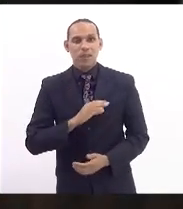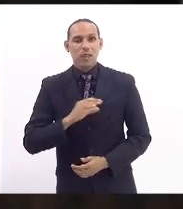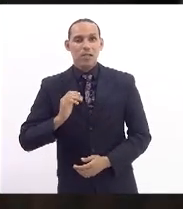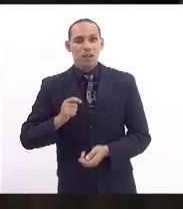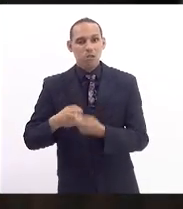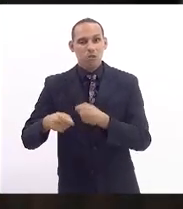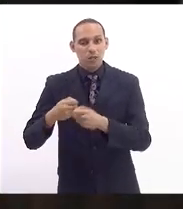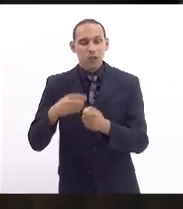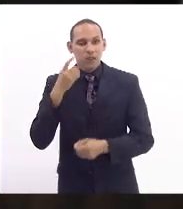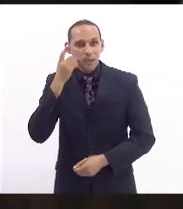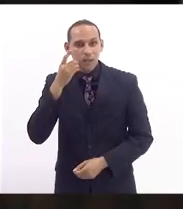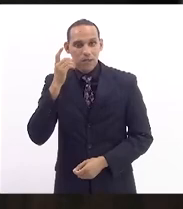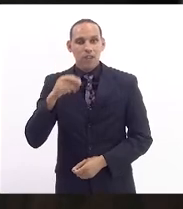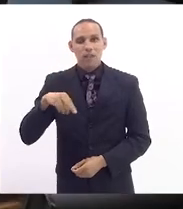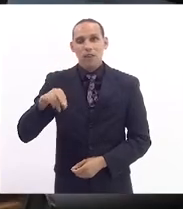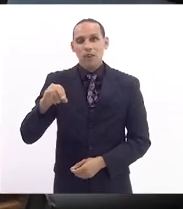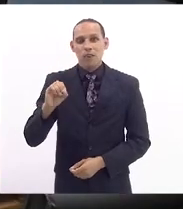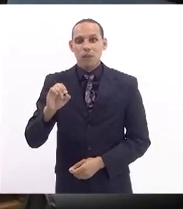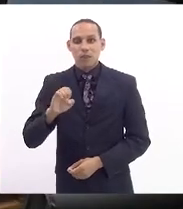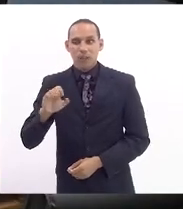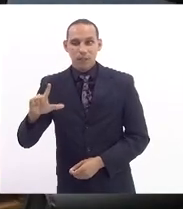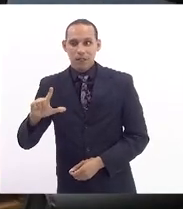de Carvalho